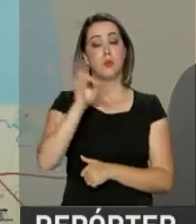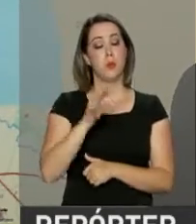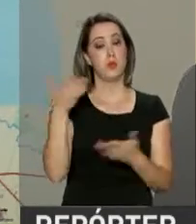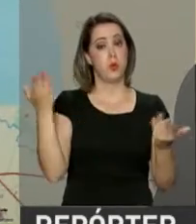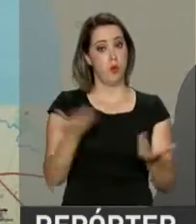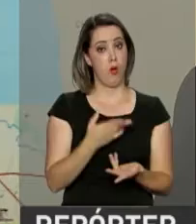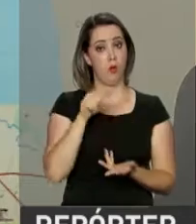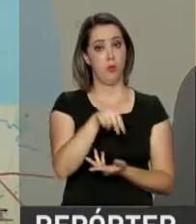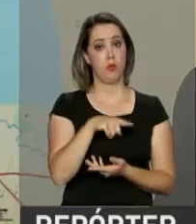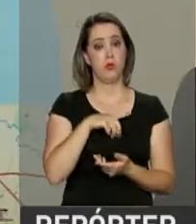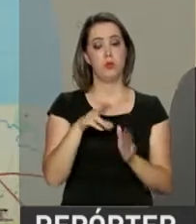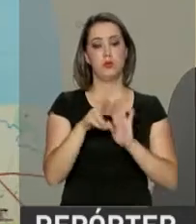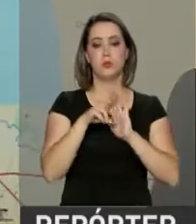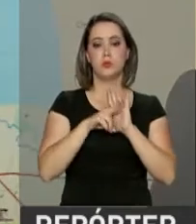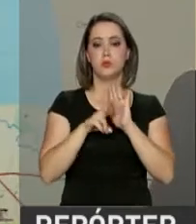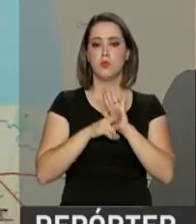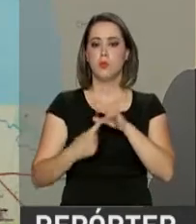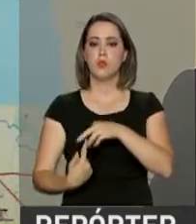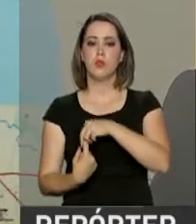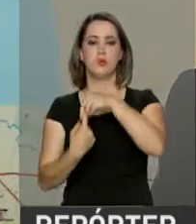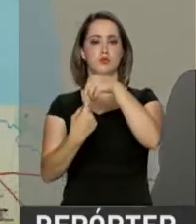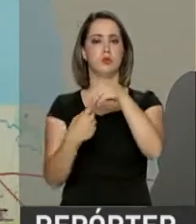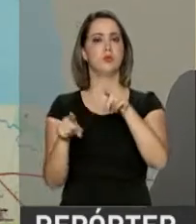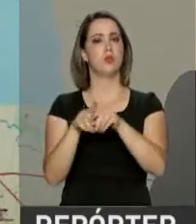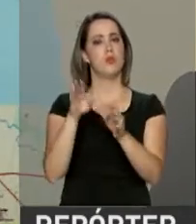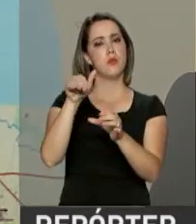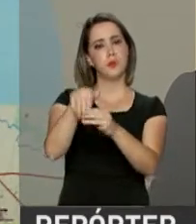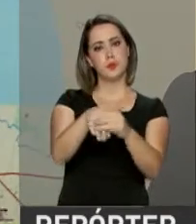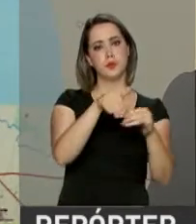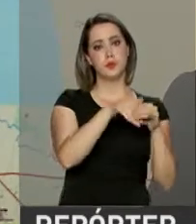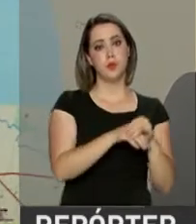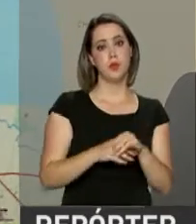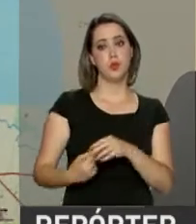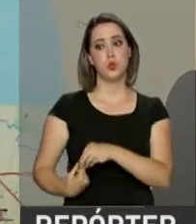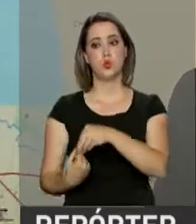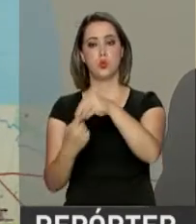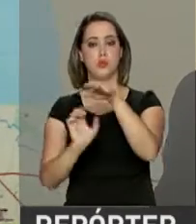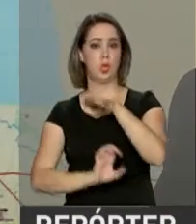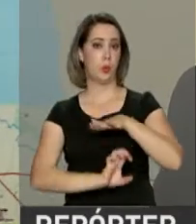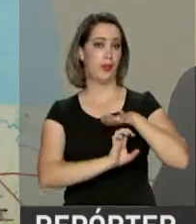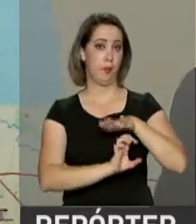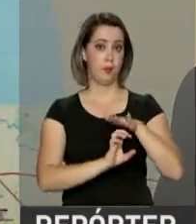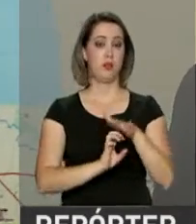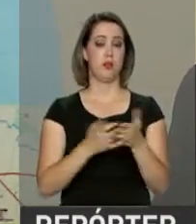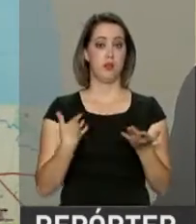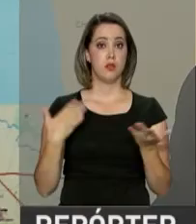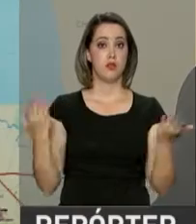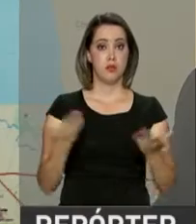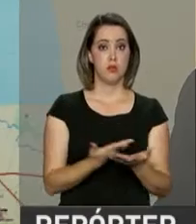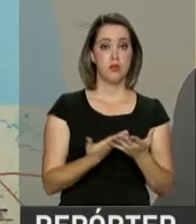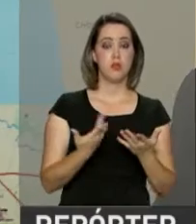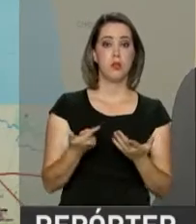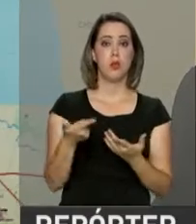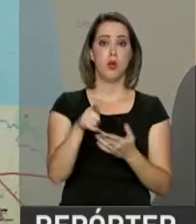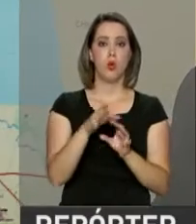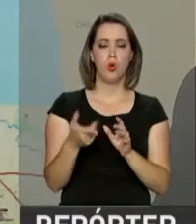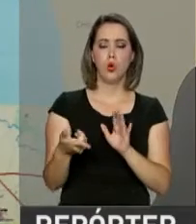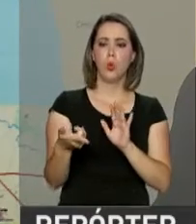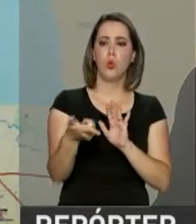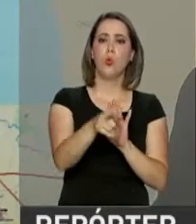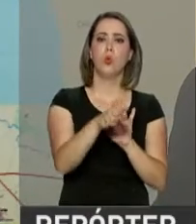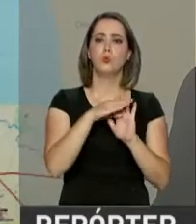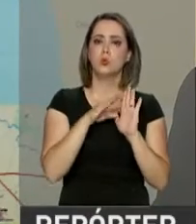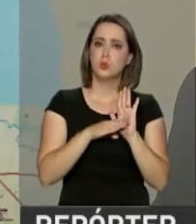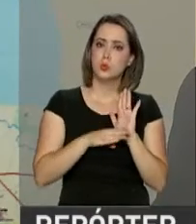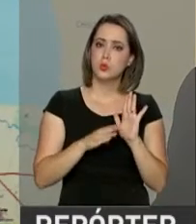com as regras de unitização com a votação do operador o único que eu estou falando agora com extensão repete que deverá sair